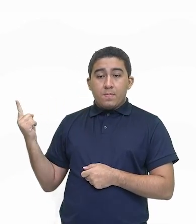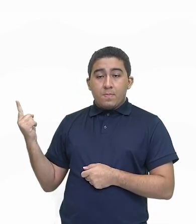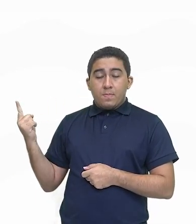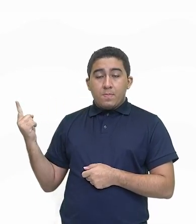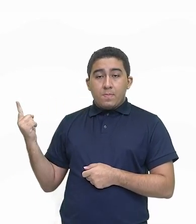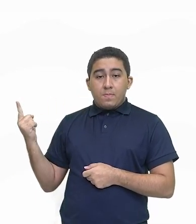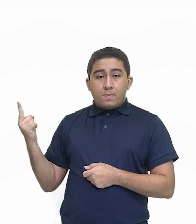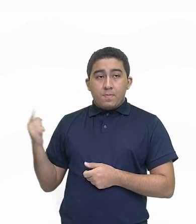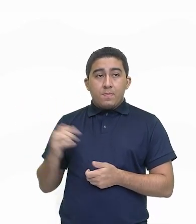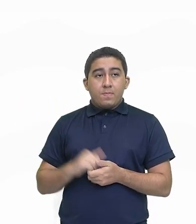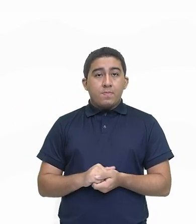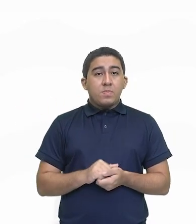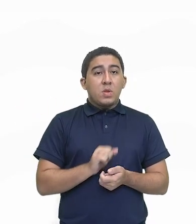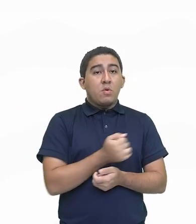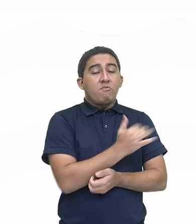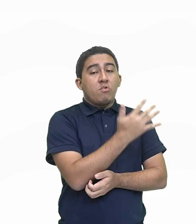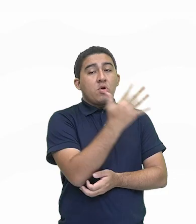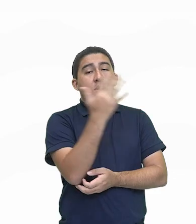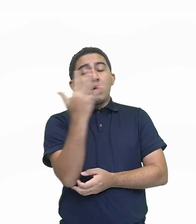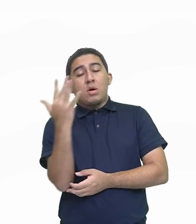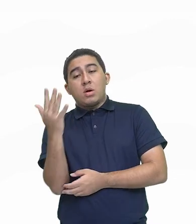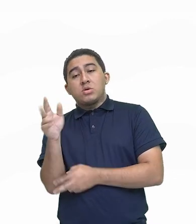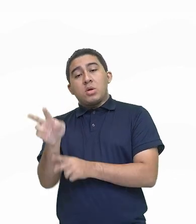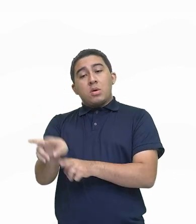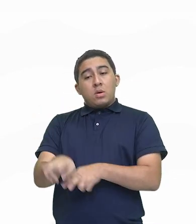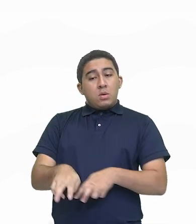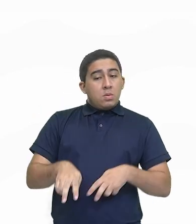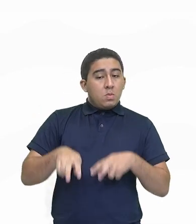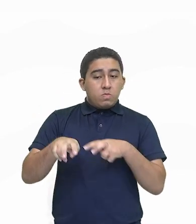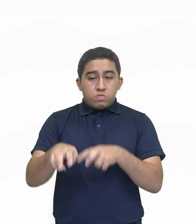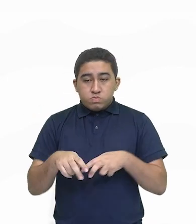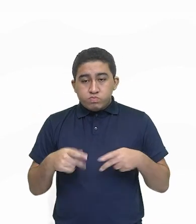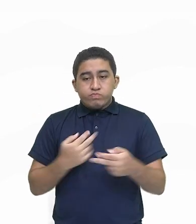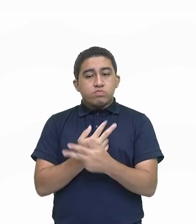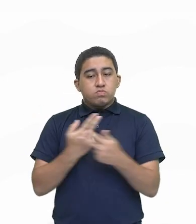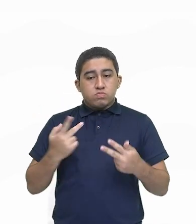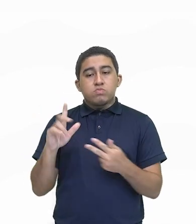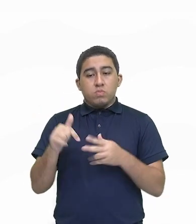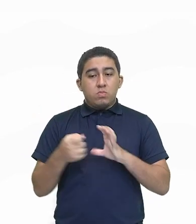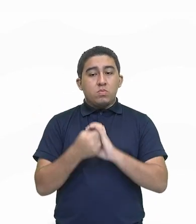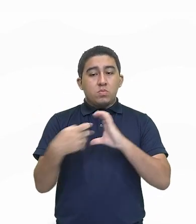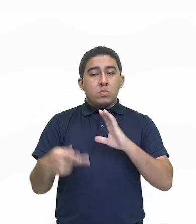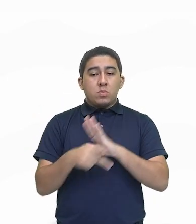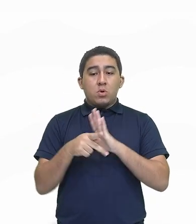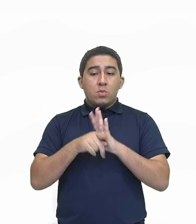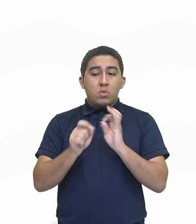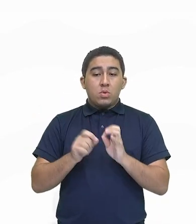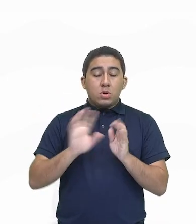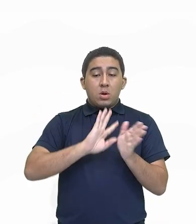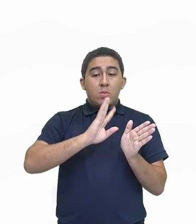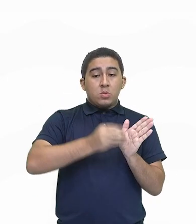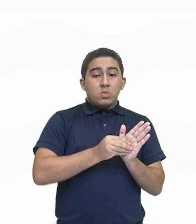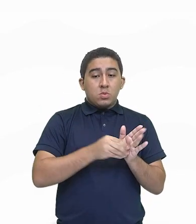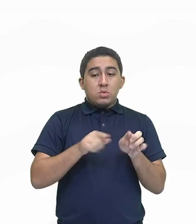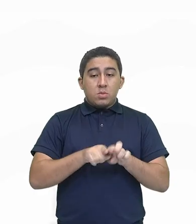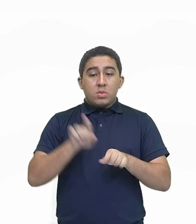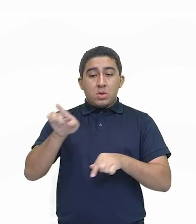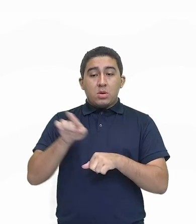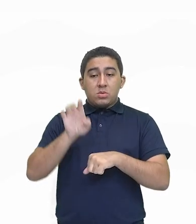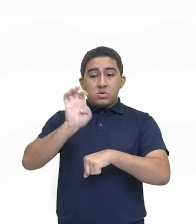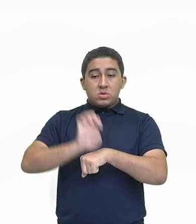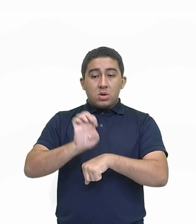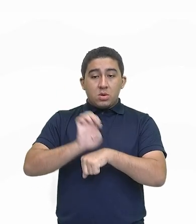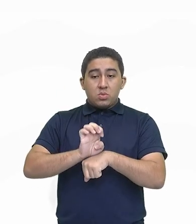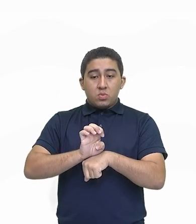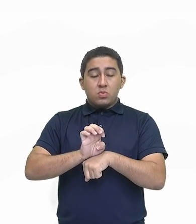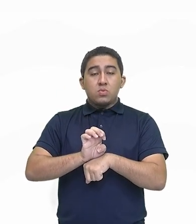savanas com florestas, tem campos, muito característico ali da Amazônia, do estado de Roraima,